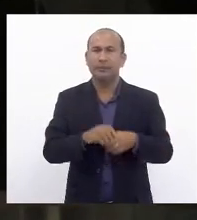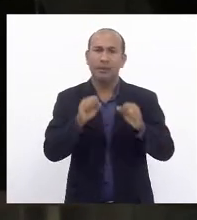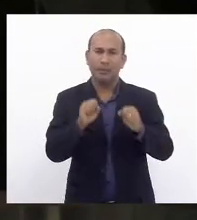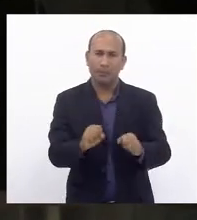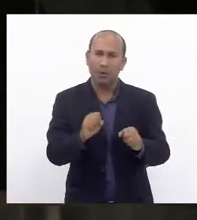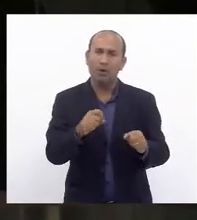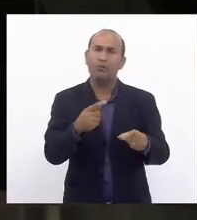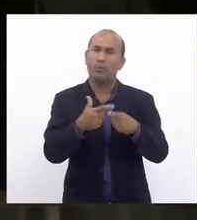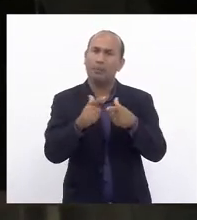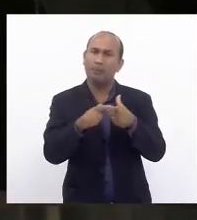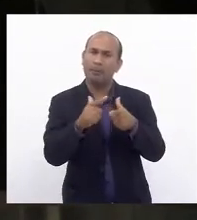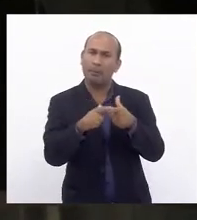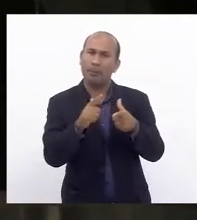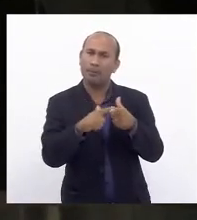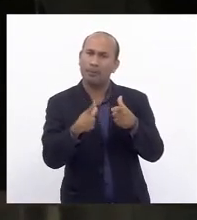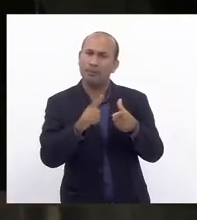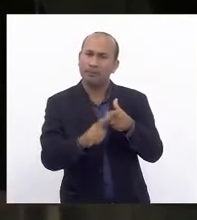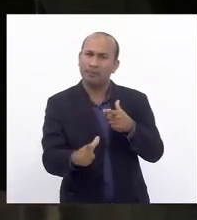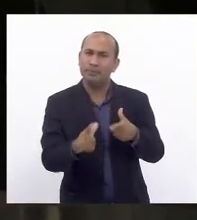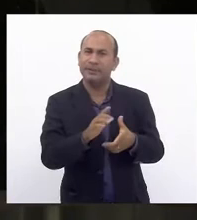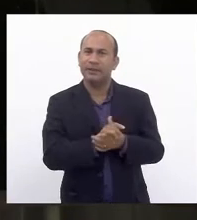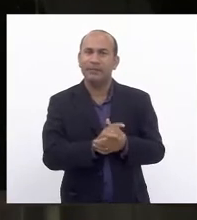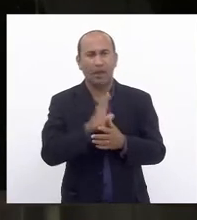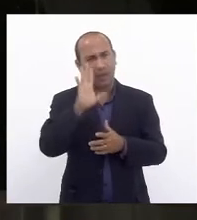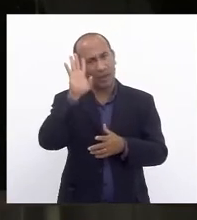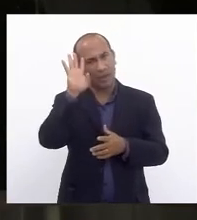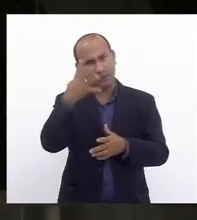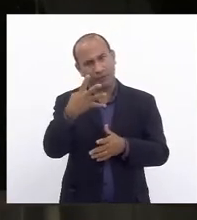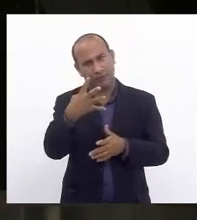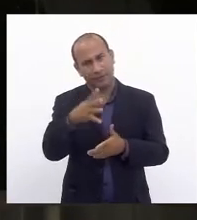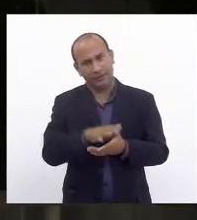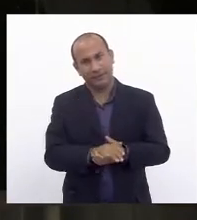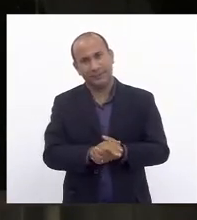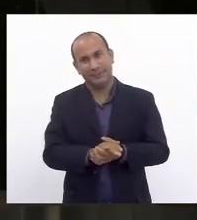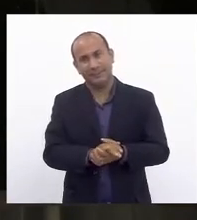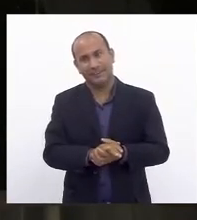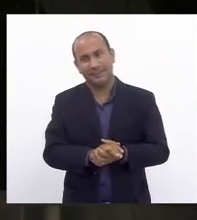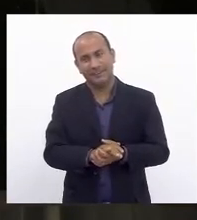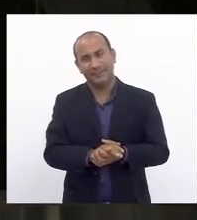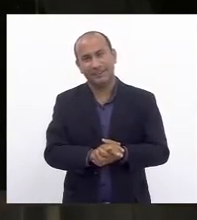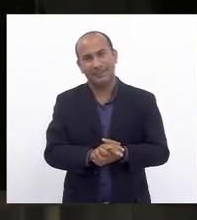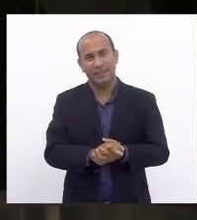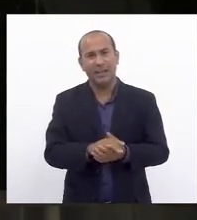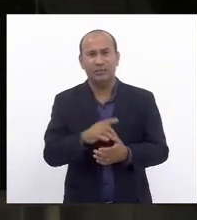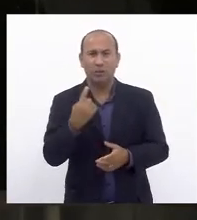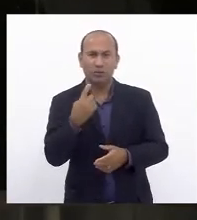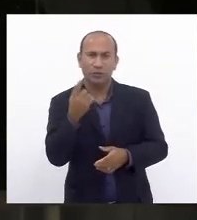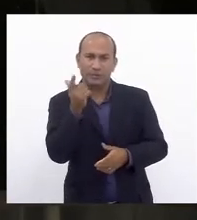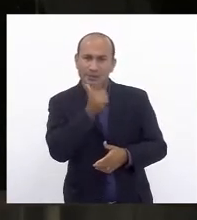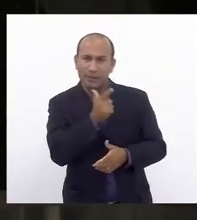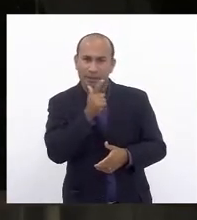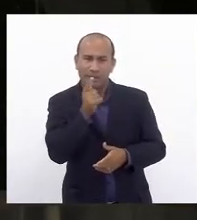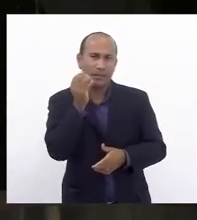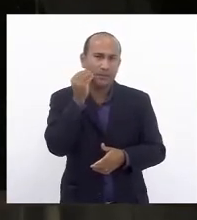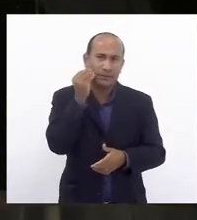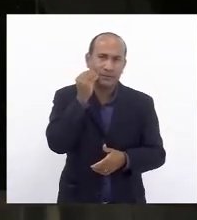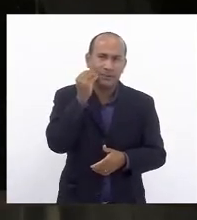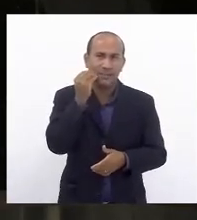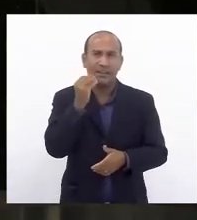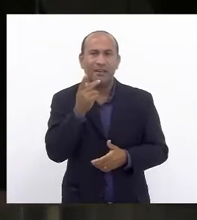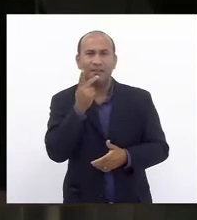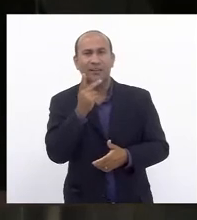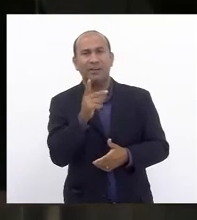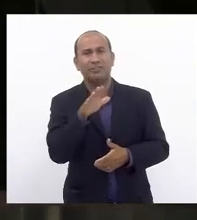ser que o problema seja tão pequeno para ser resolvido que a gente consiga, por exemplo, deputado Amorim, chamar